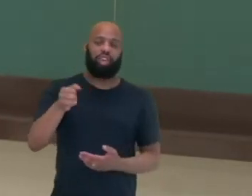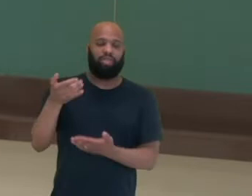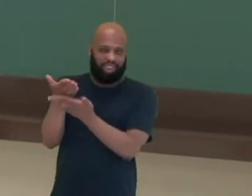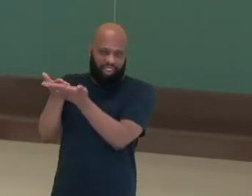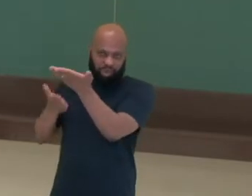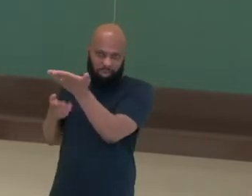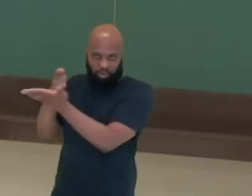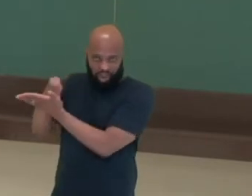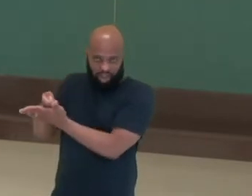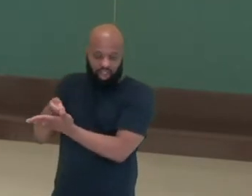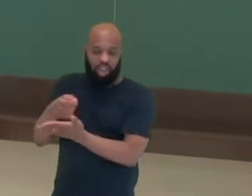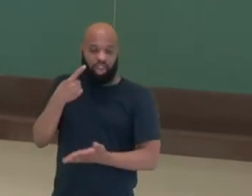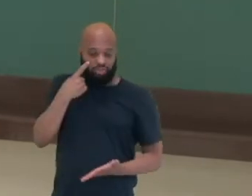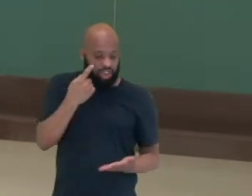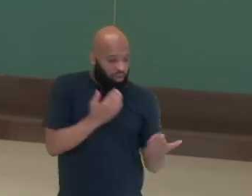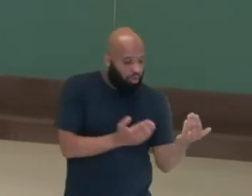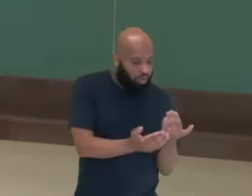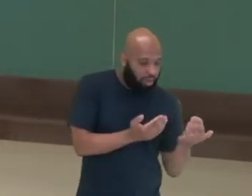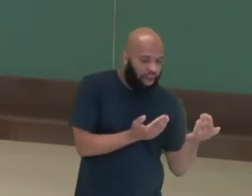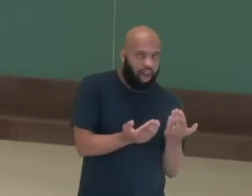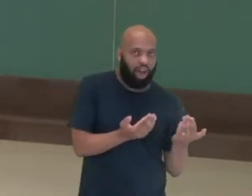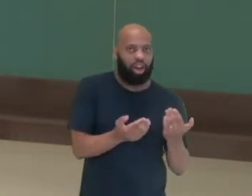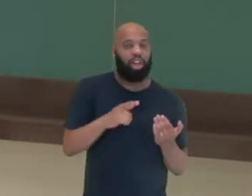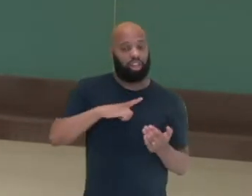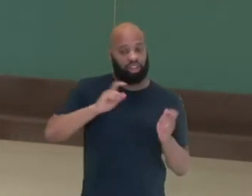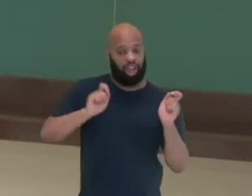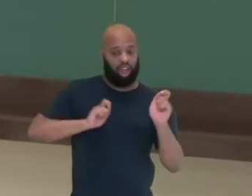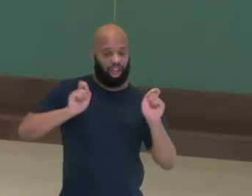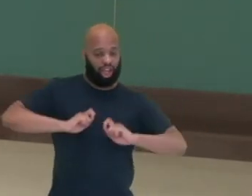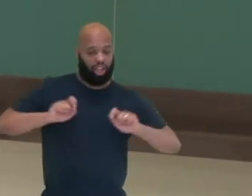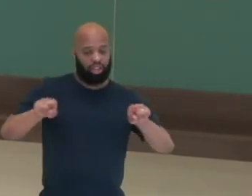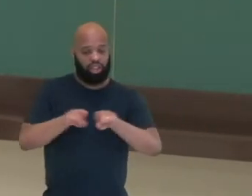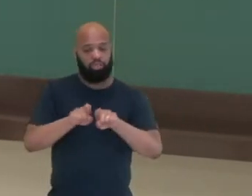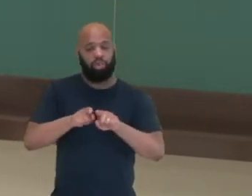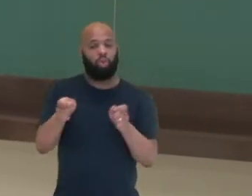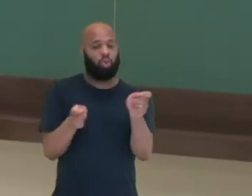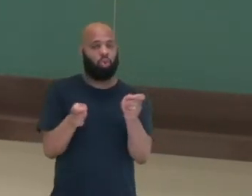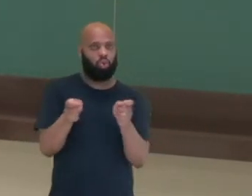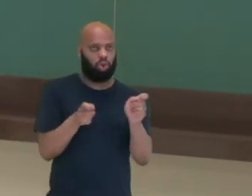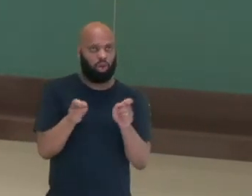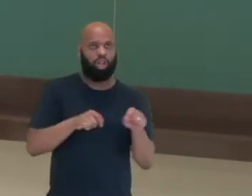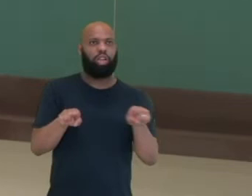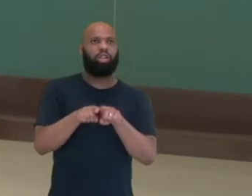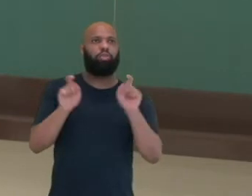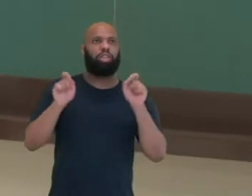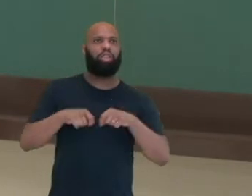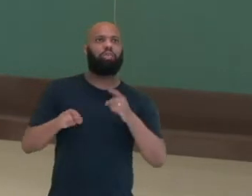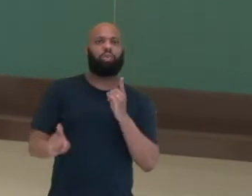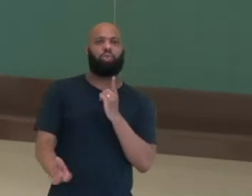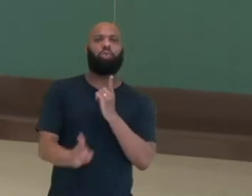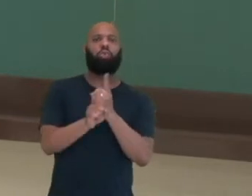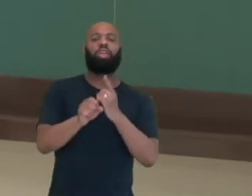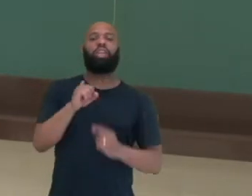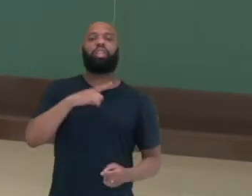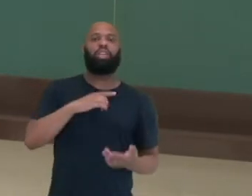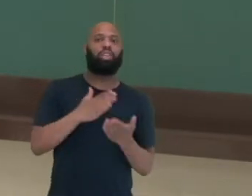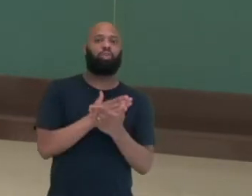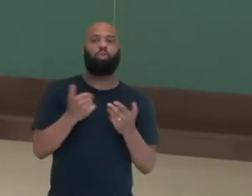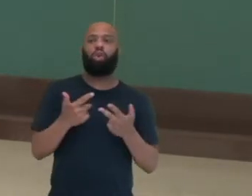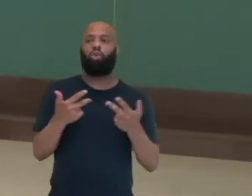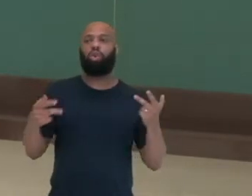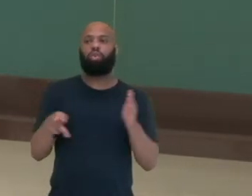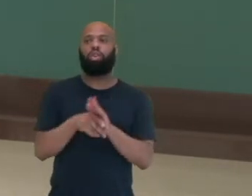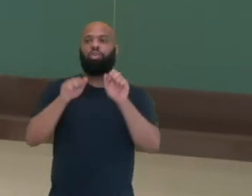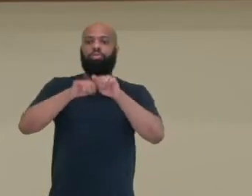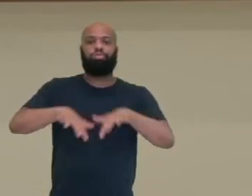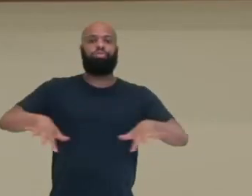né, e controlar a água consumida. Você pode fazer esse controle. E até descobrir se tem algum vazamento, isso mesmo,